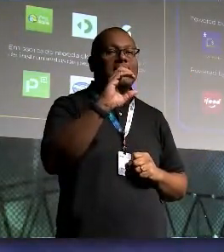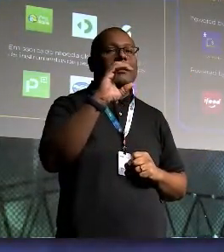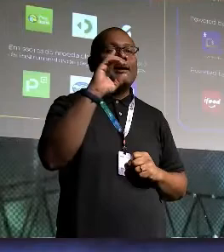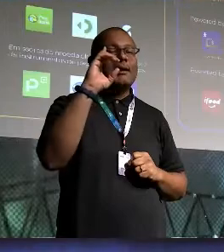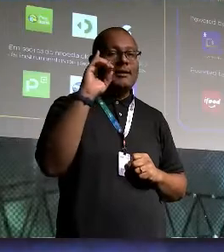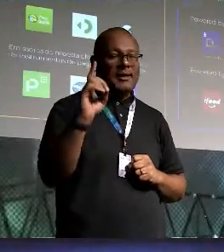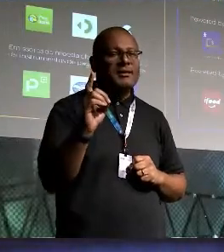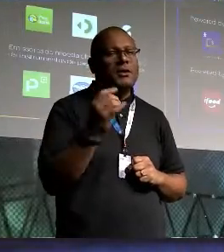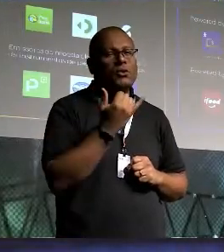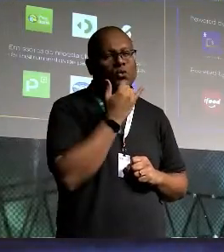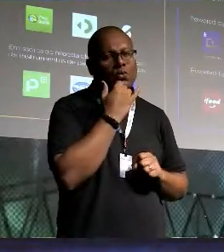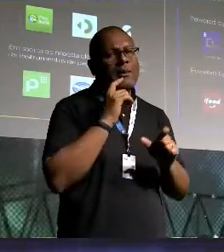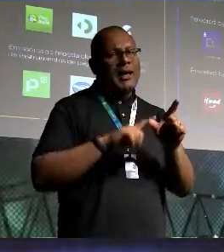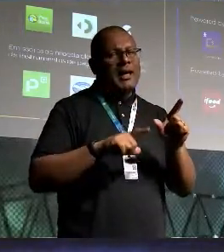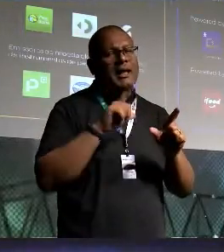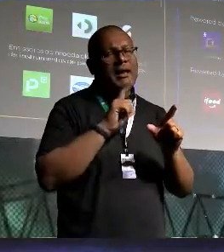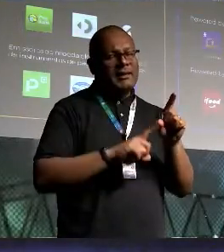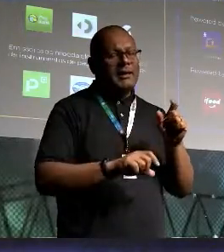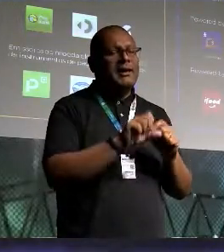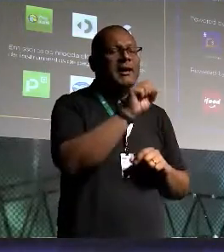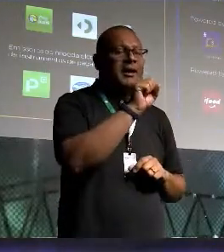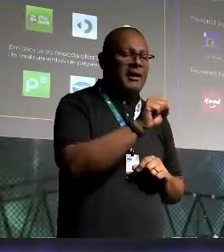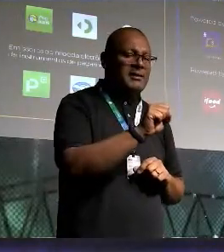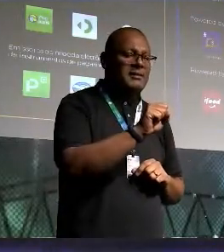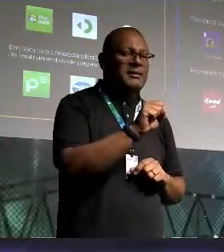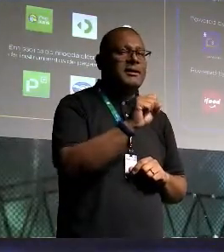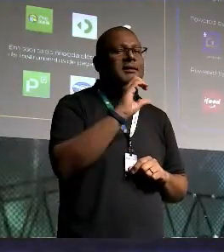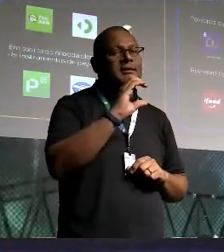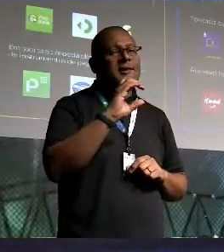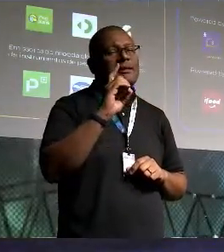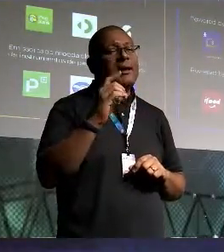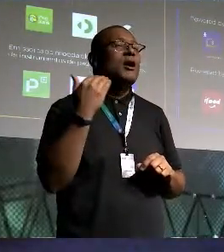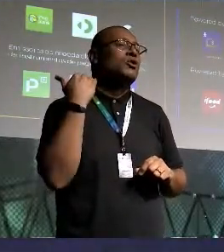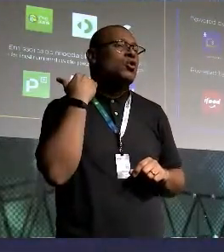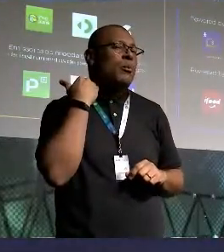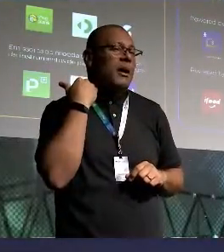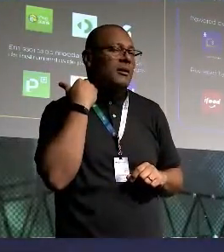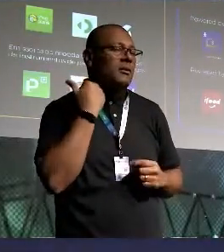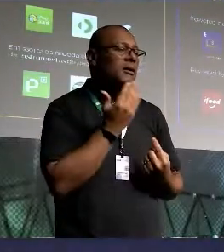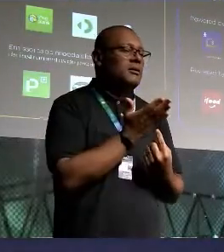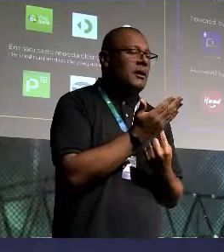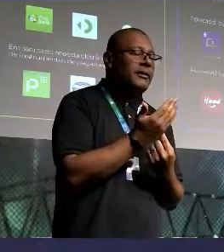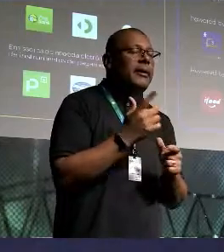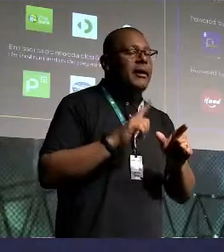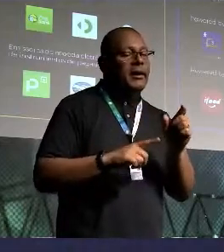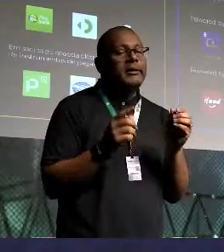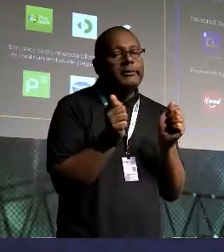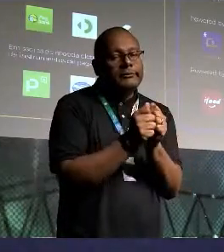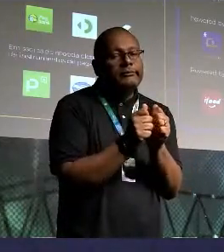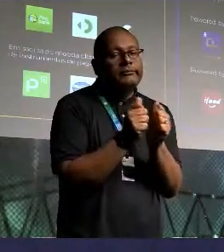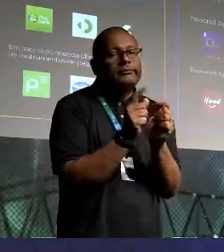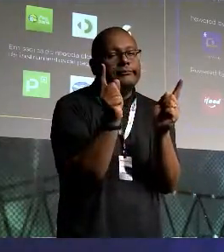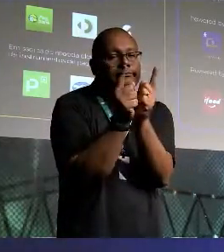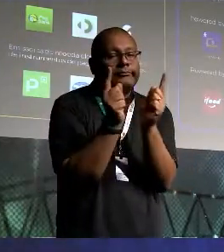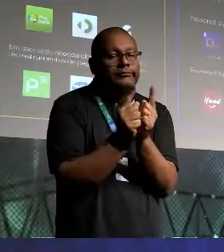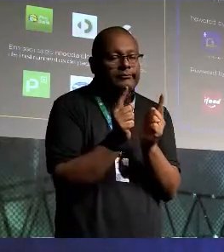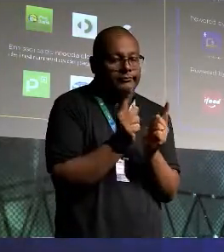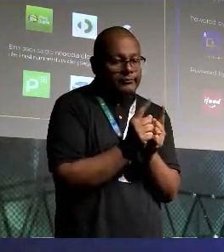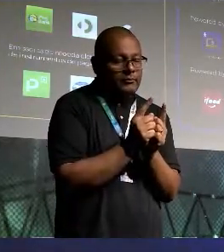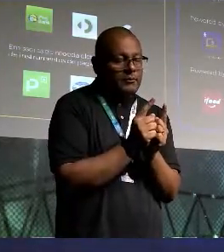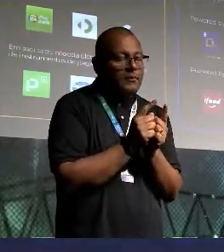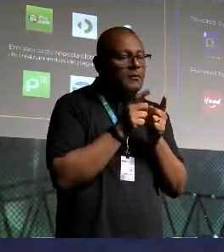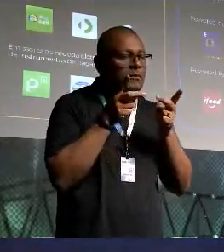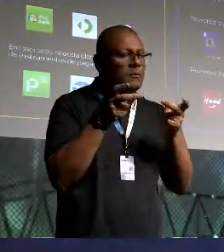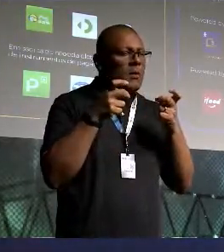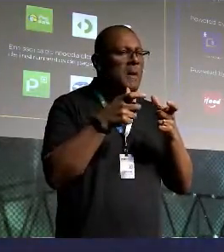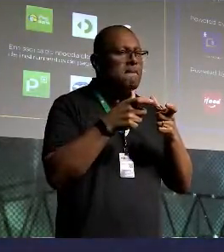Desculpa a sopa de letrinha, mas realmente, não só em tech, mas em banking, a gente convive muito com elas. E a gente começa a notar